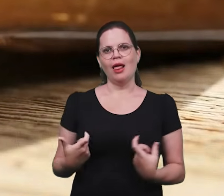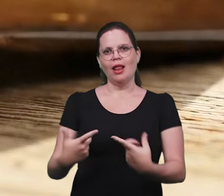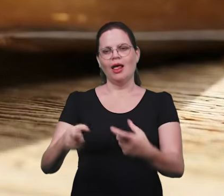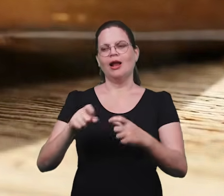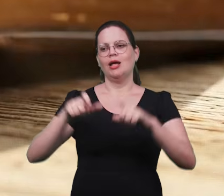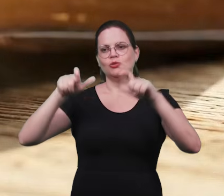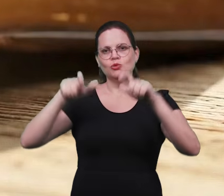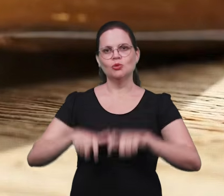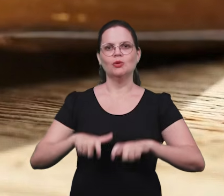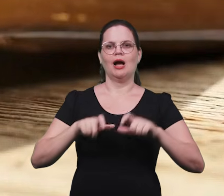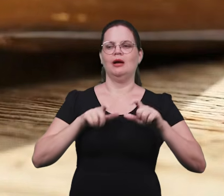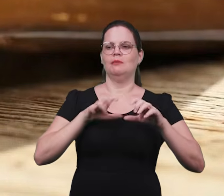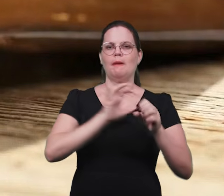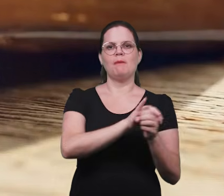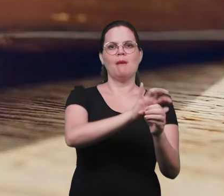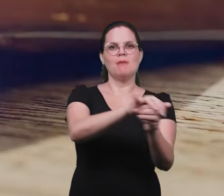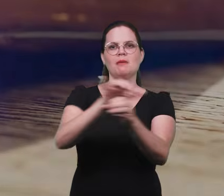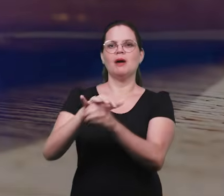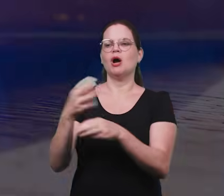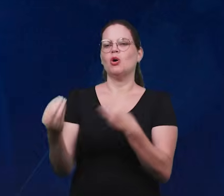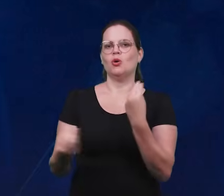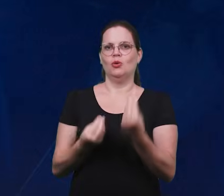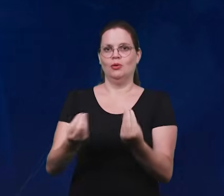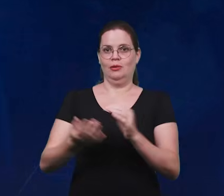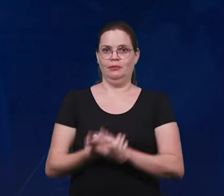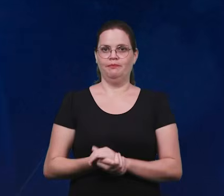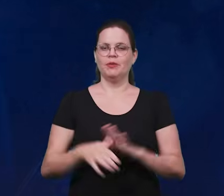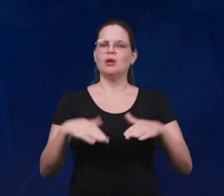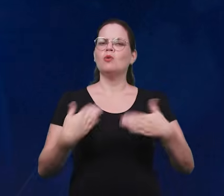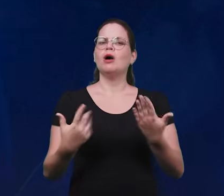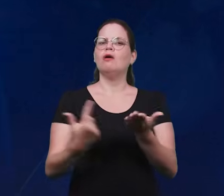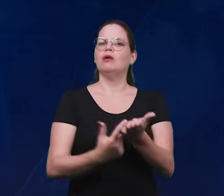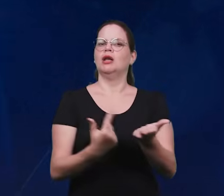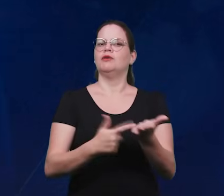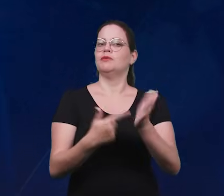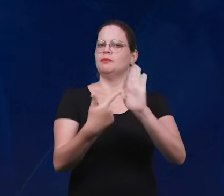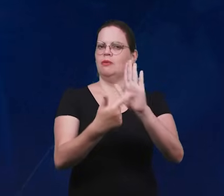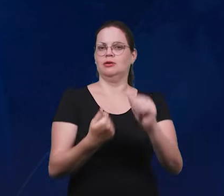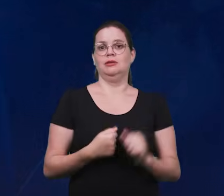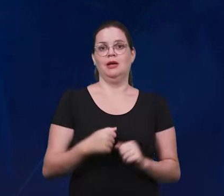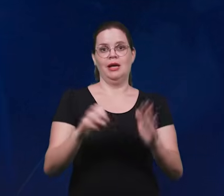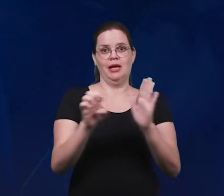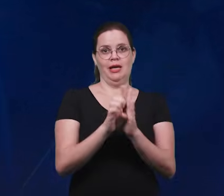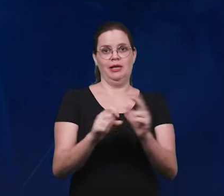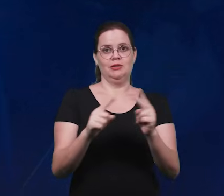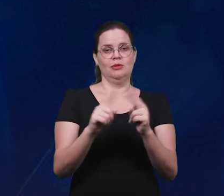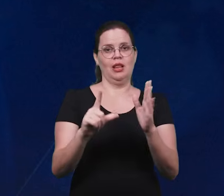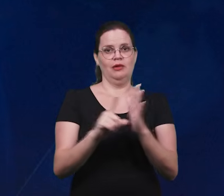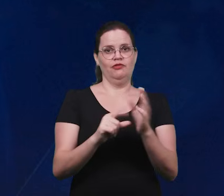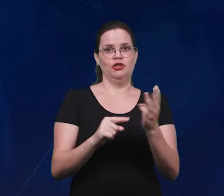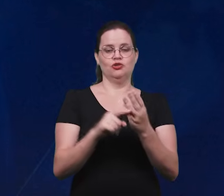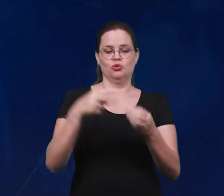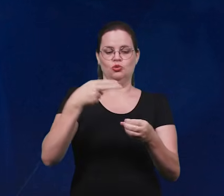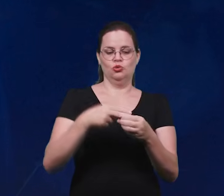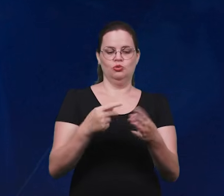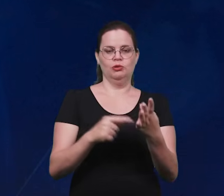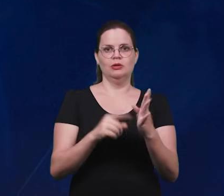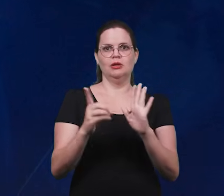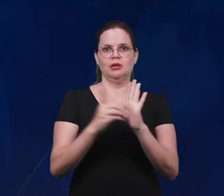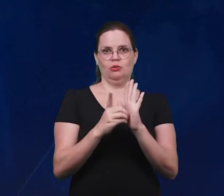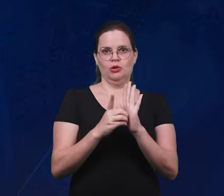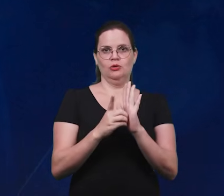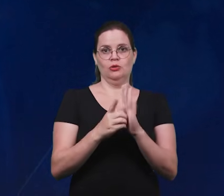aquele ponto. São as páginas dos livros de Êxodo, Levítico, Números, Deuteronômio